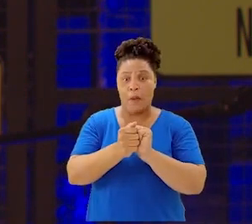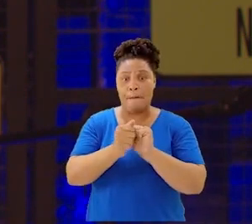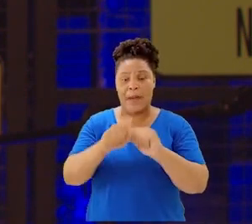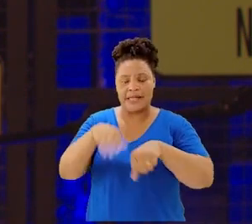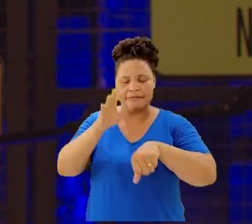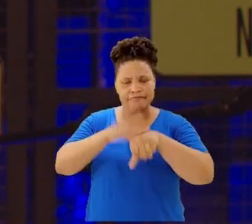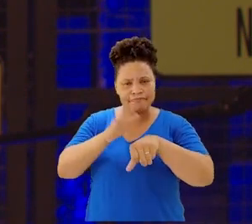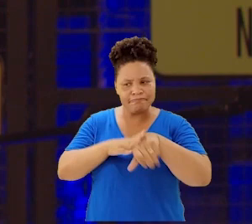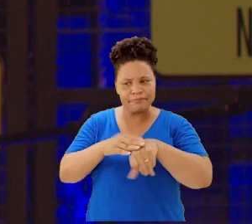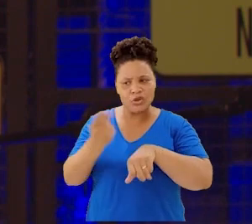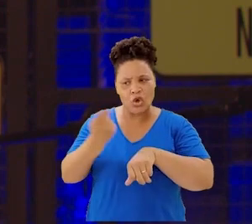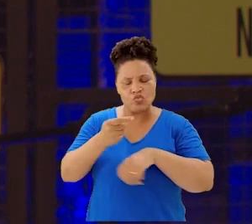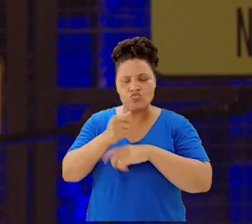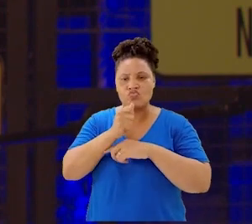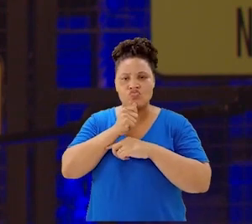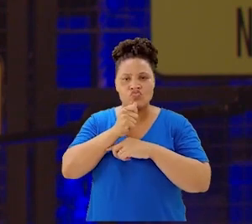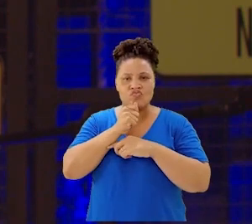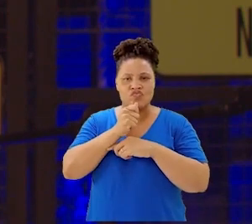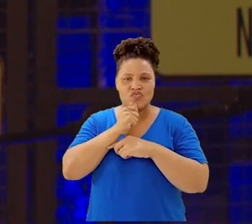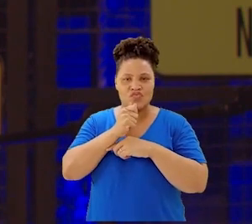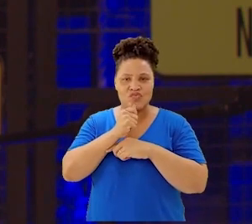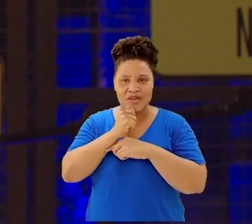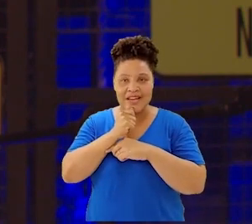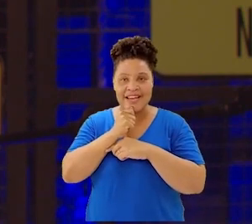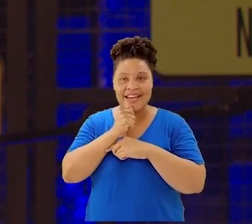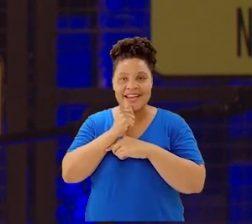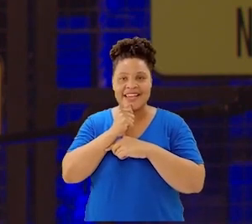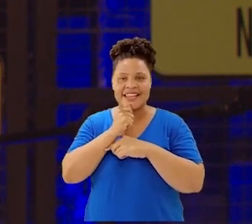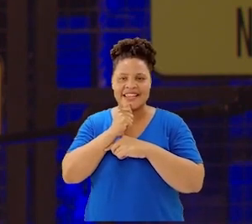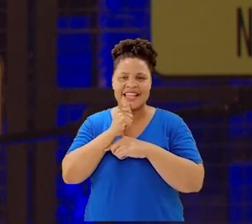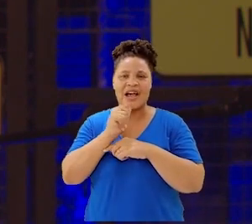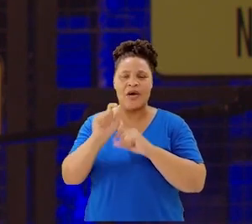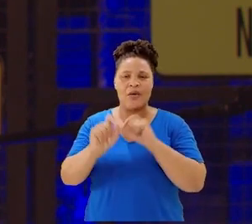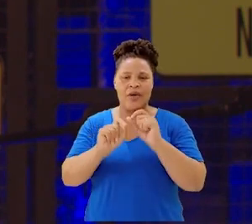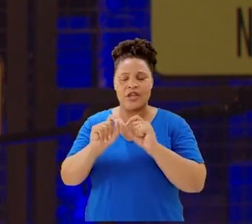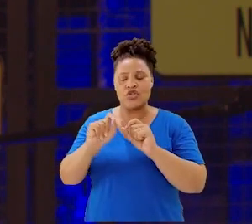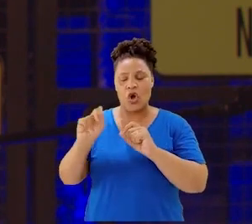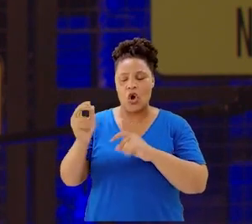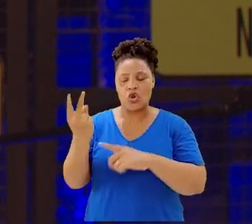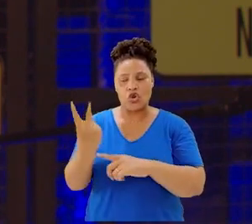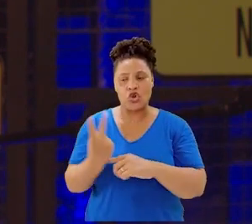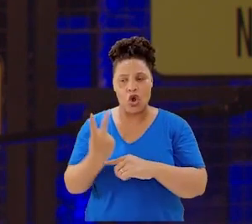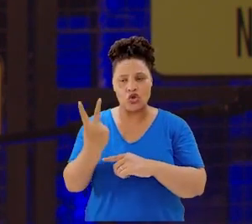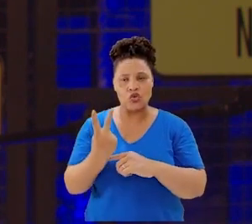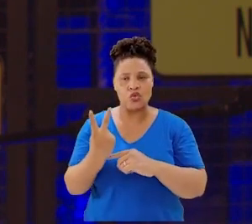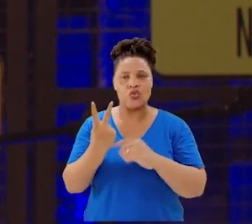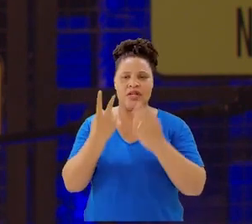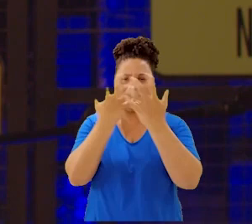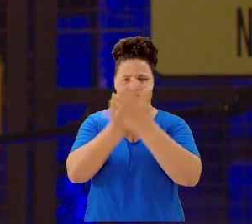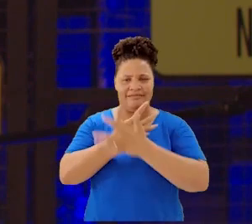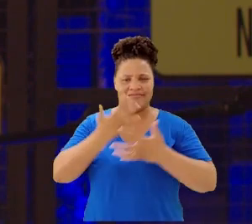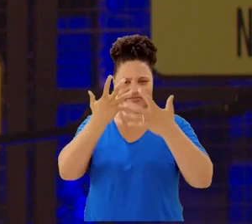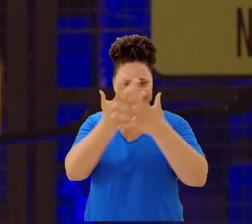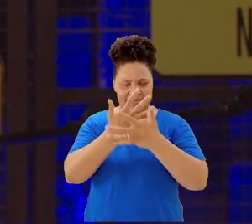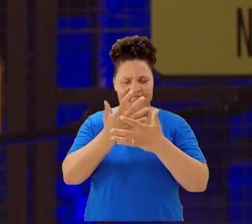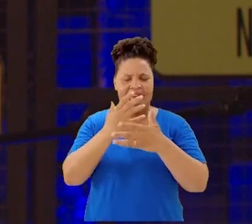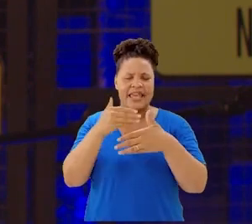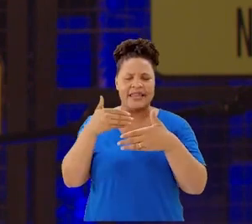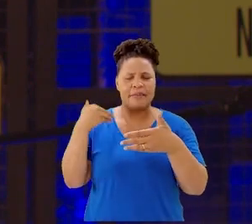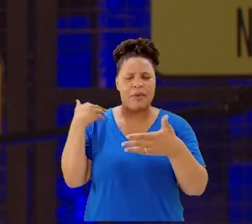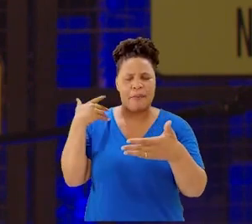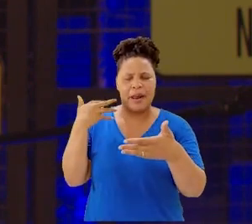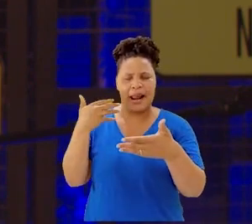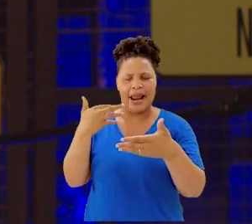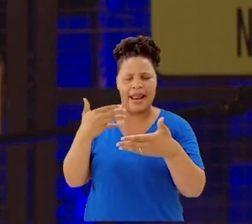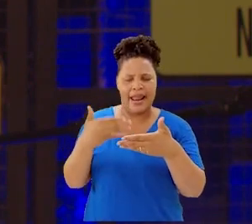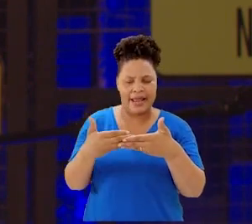né? Como? E aí... É, como uma dupla, né? A produção isso. Própria. E aí, pouco tempo antes da